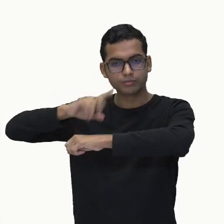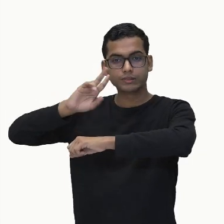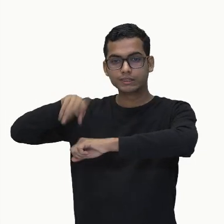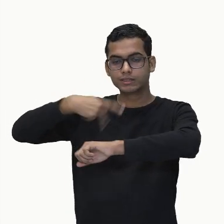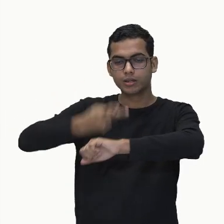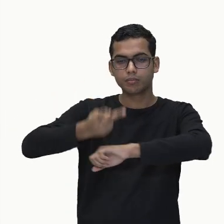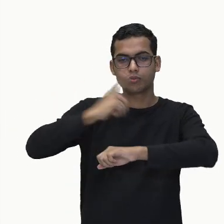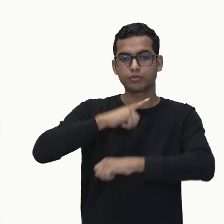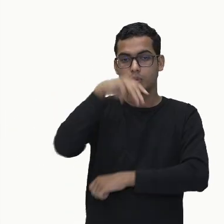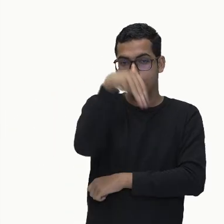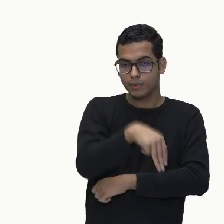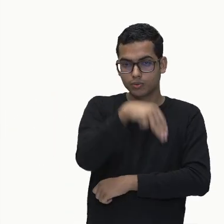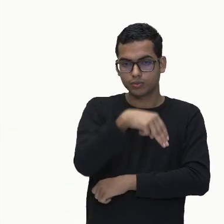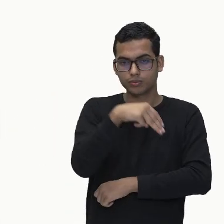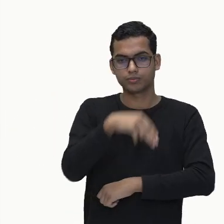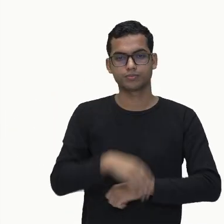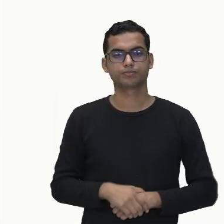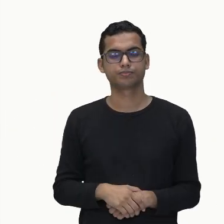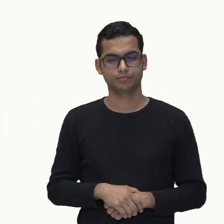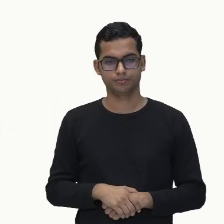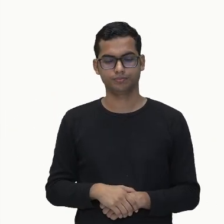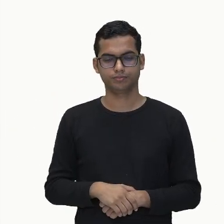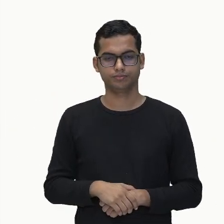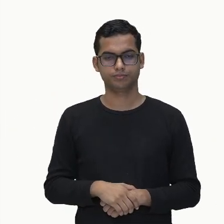exemplo quando dig